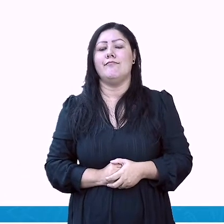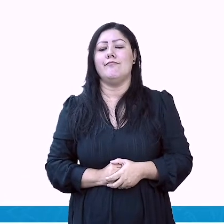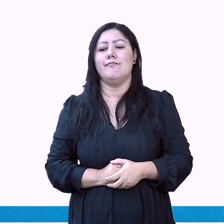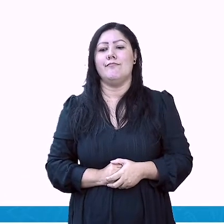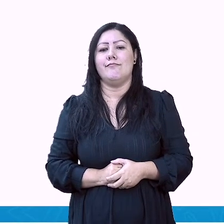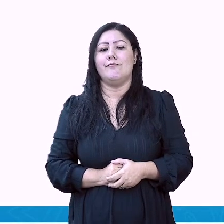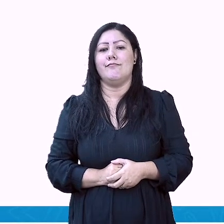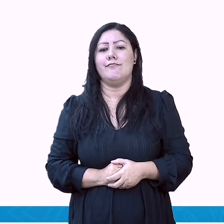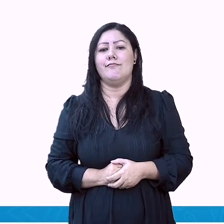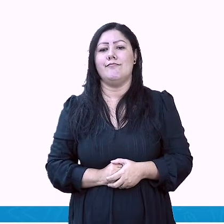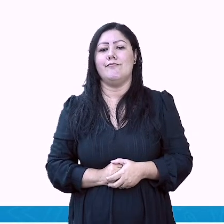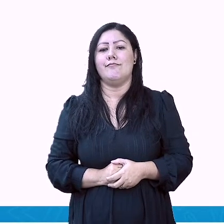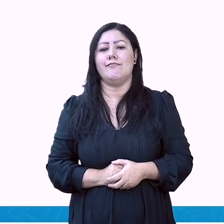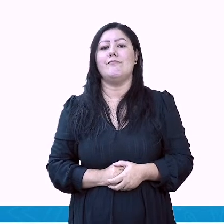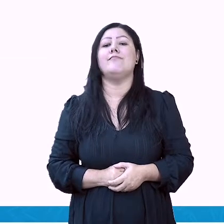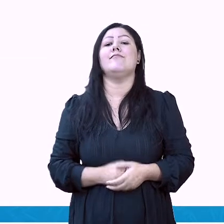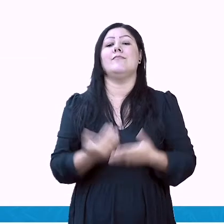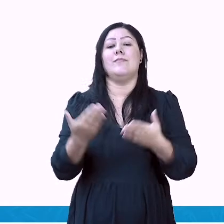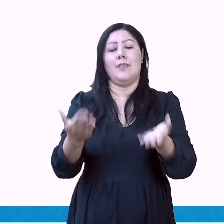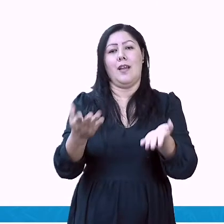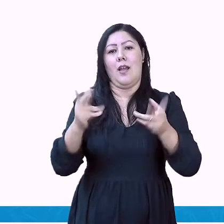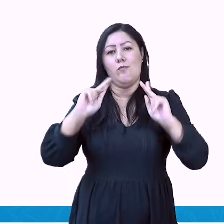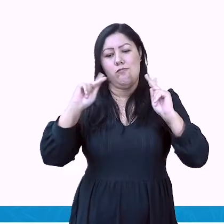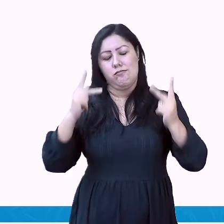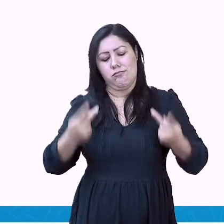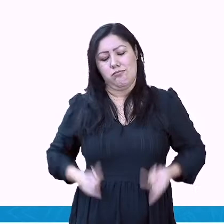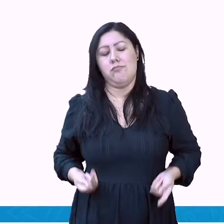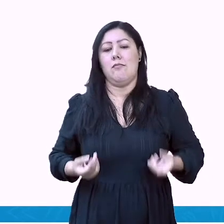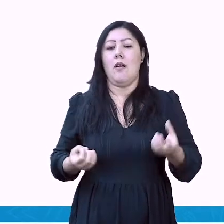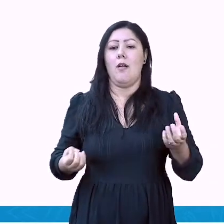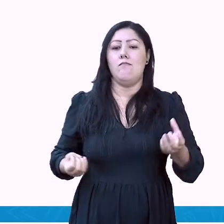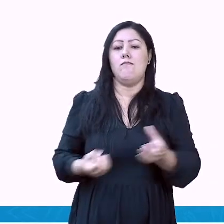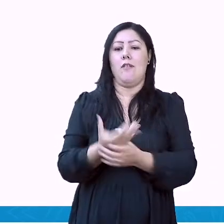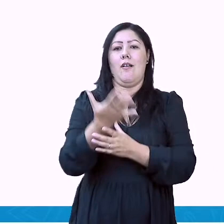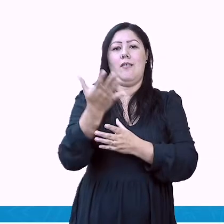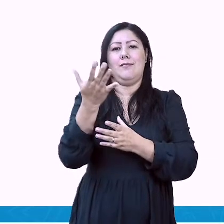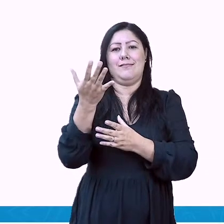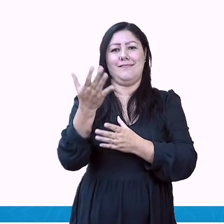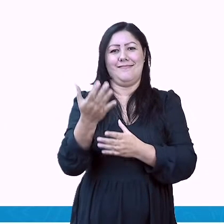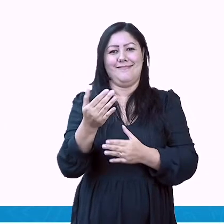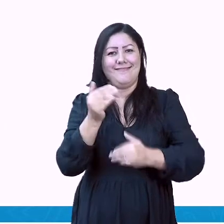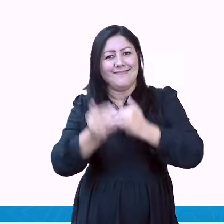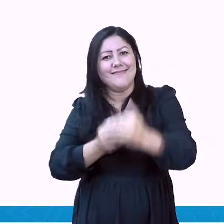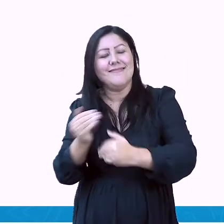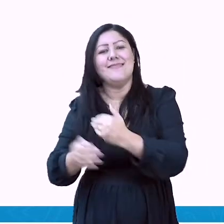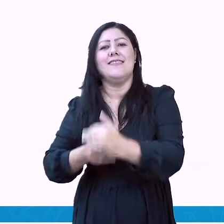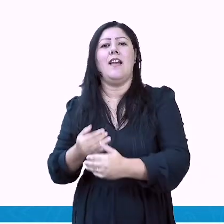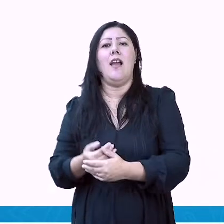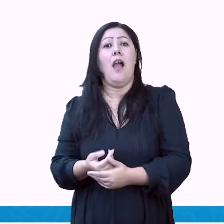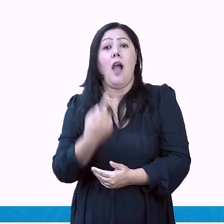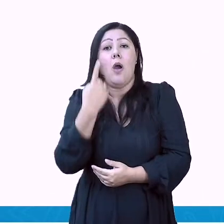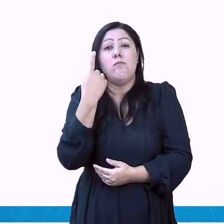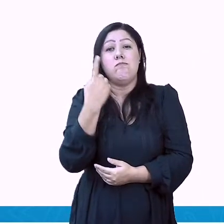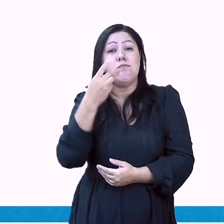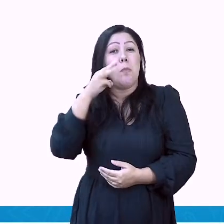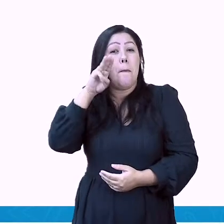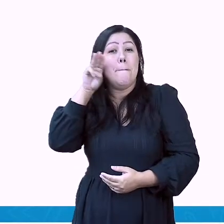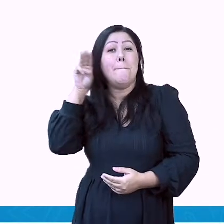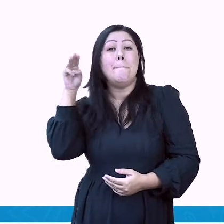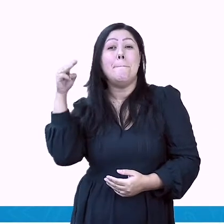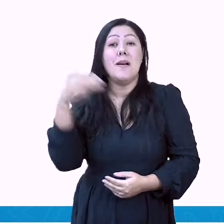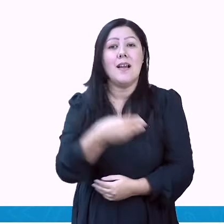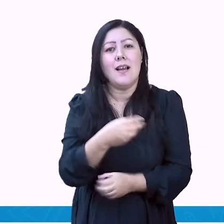Voltando, o ser humano surgiu aqui. E 1 milhão de anos é esse último